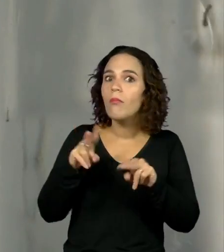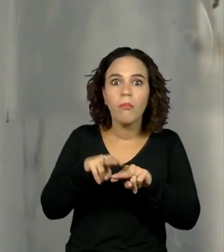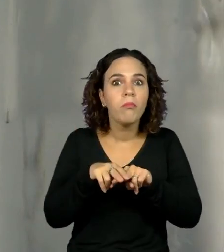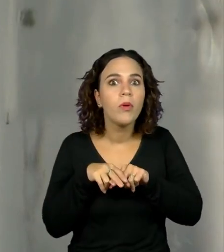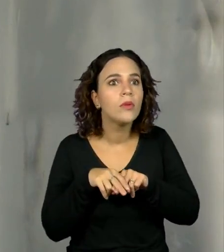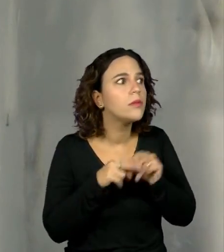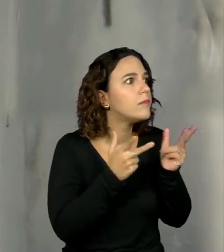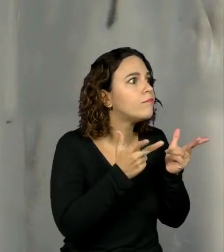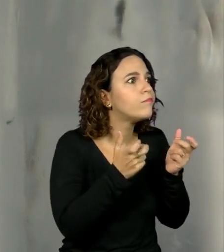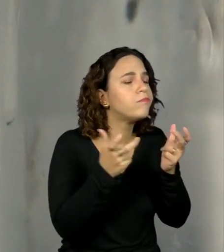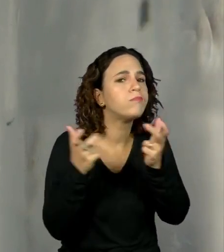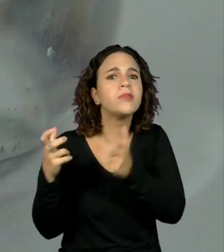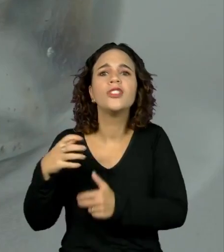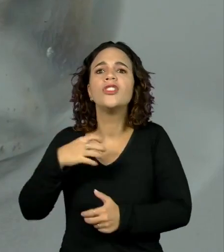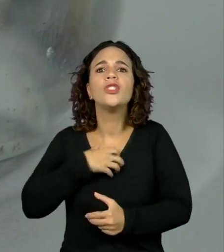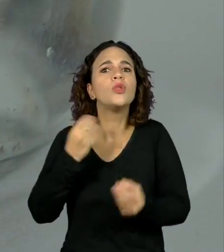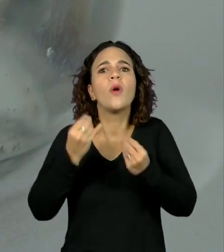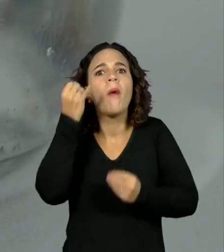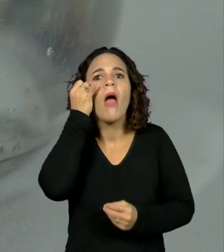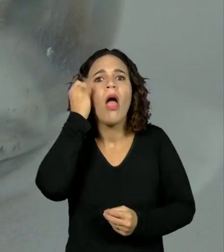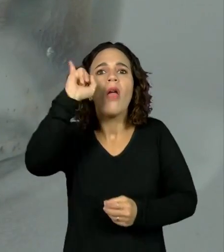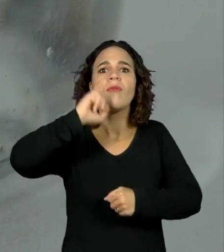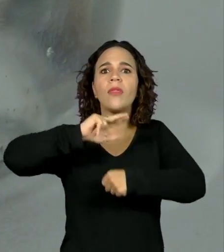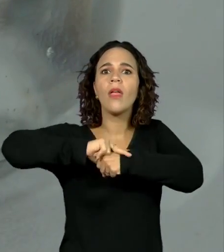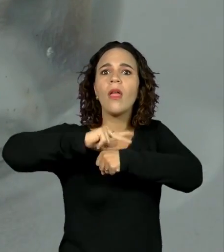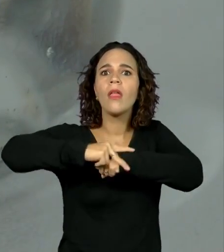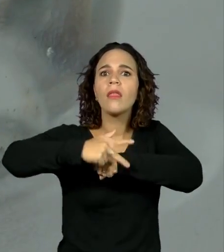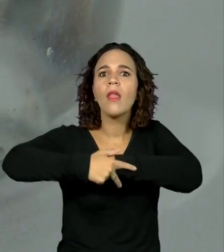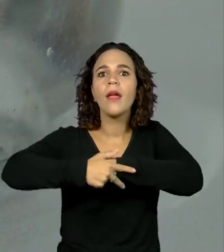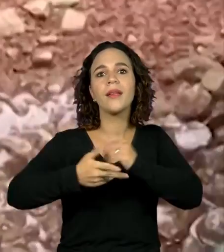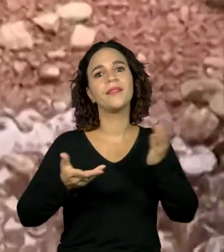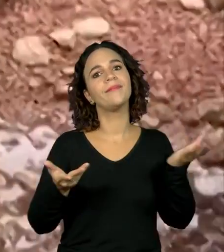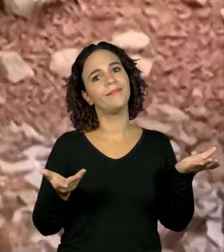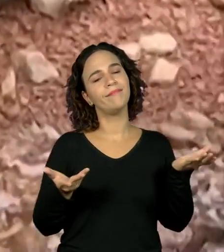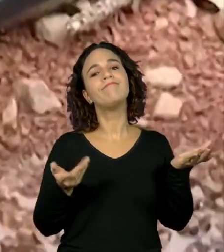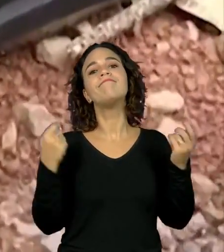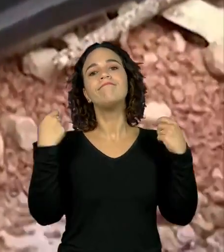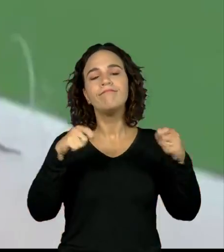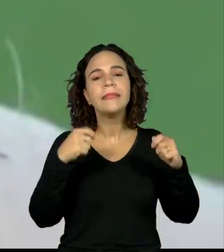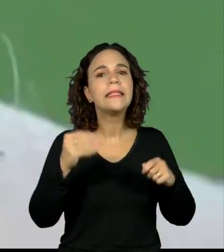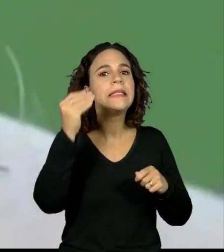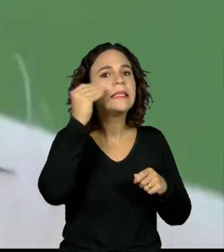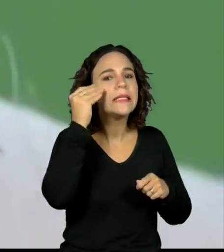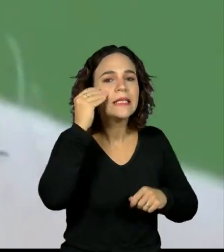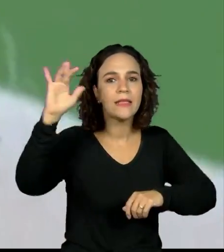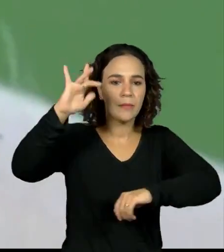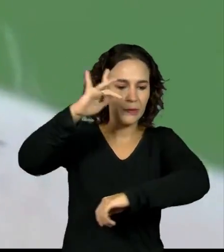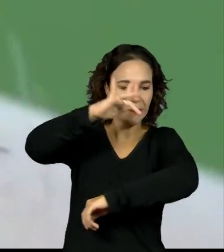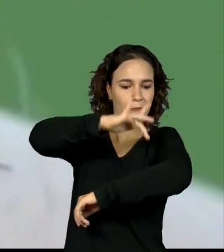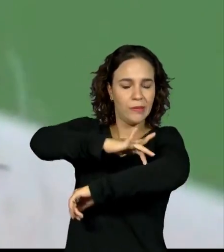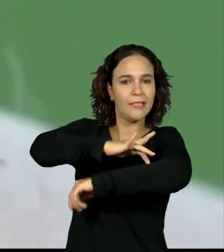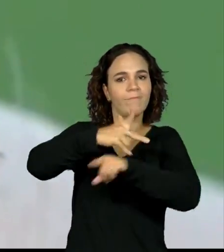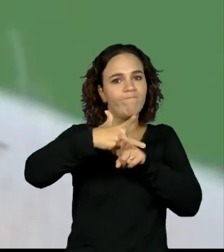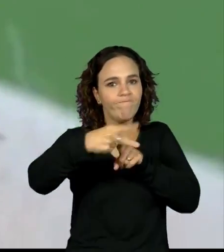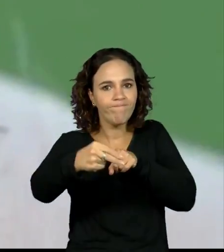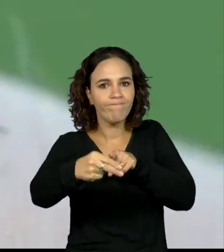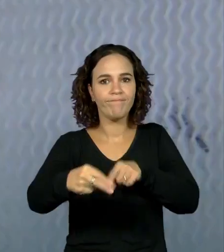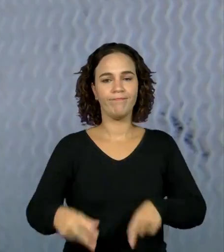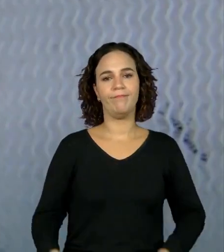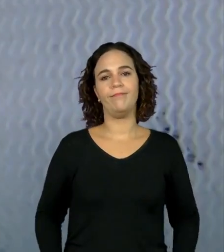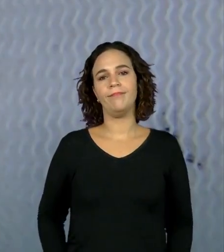formas mais efetivas de evitar a doença continua sendo o combate ao mosquito Aedes aegypti.